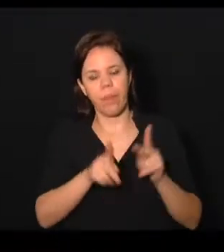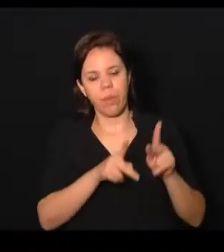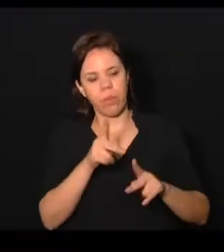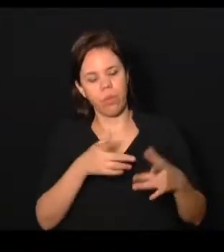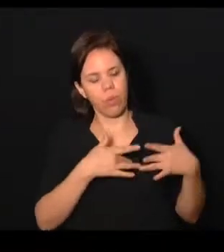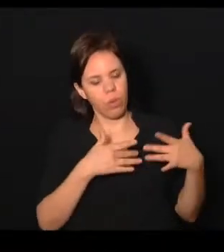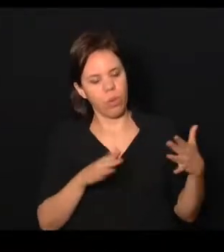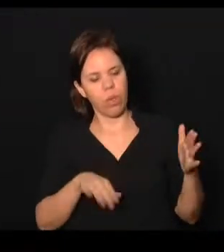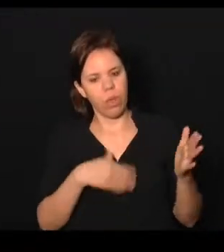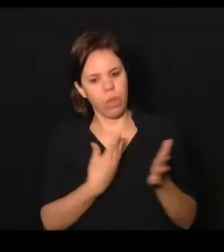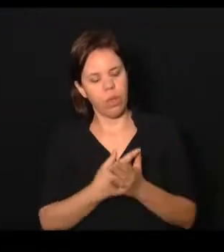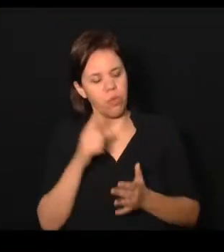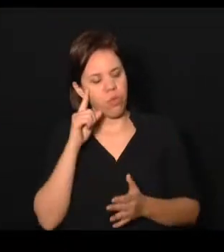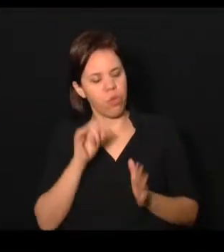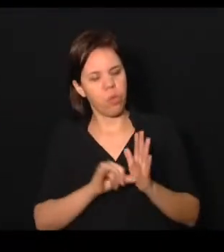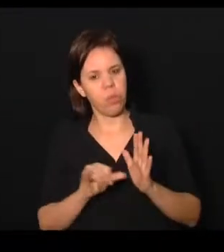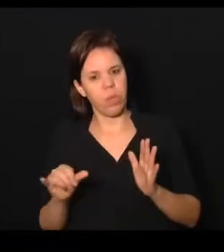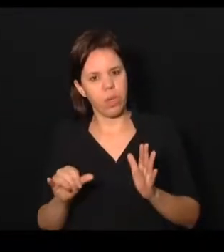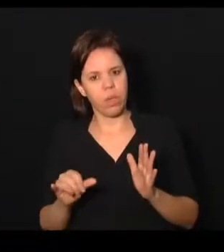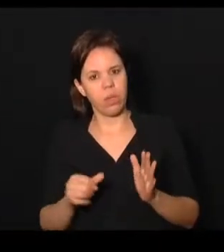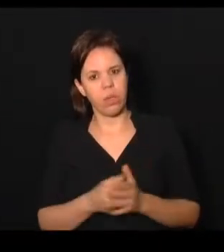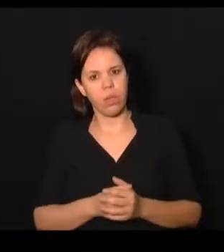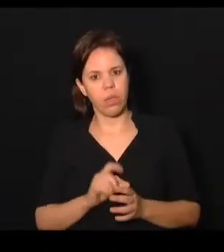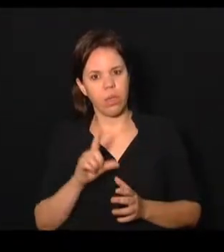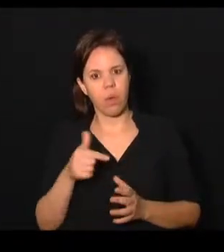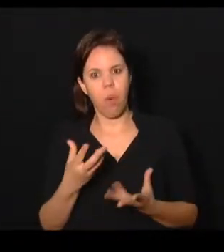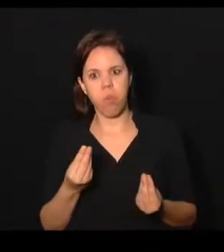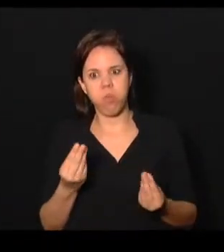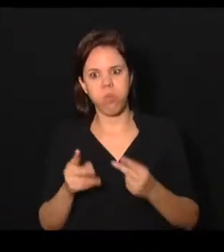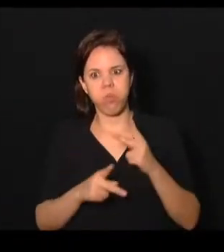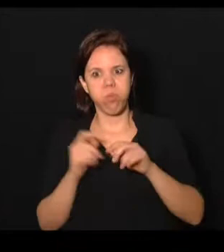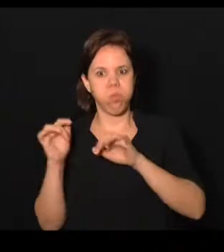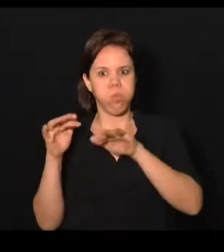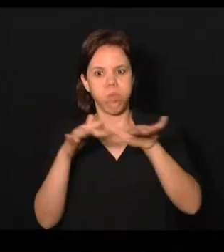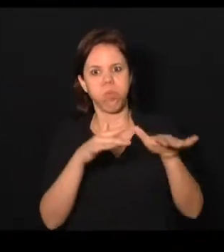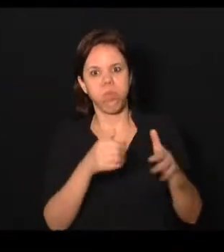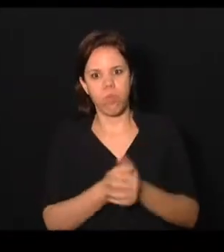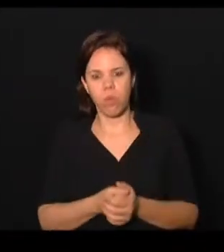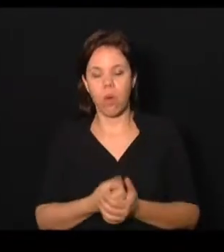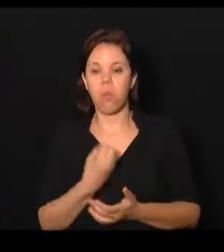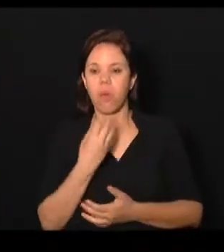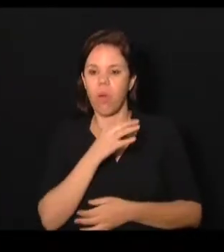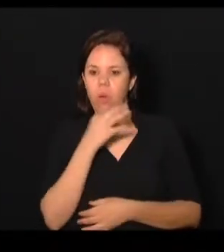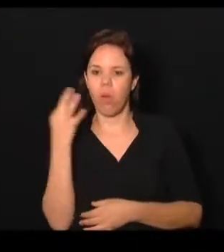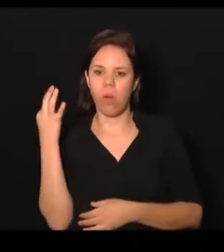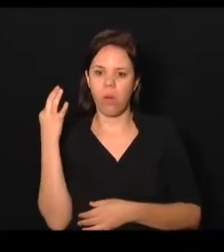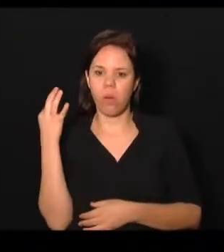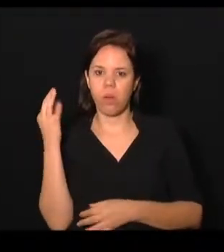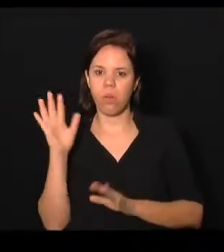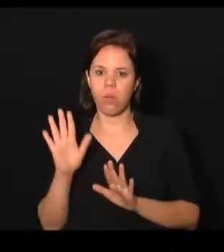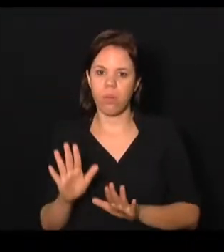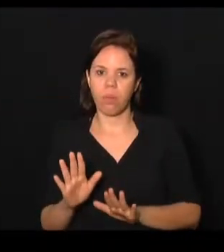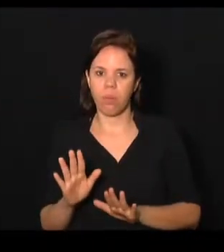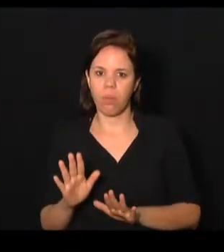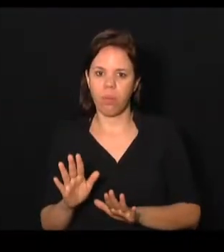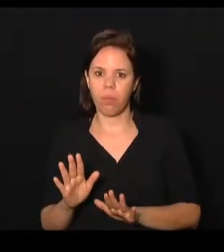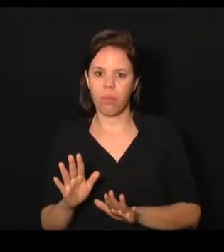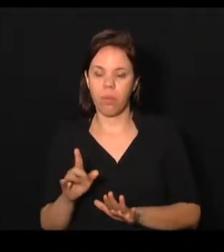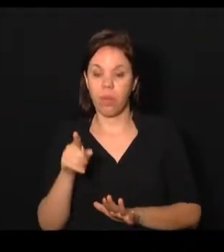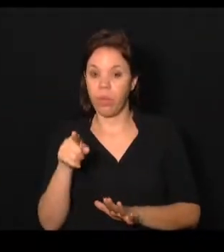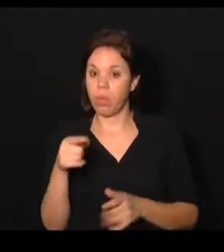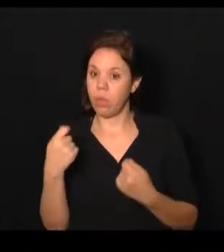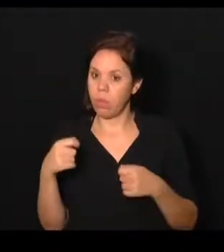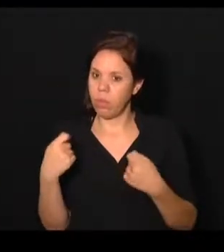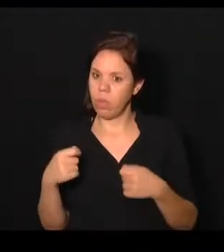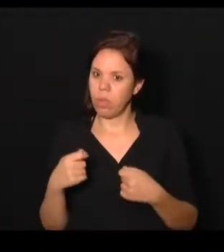de publicação do edital. O que aconteceu? Choveu gente no banco de sangue para doar. Bom, ótimo, porém, você